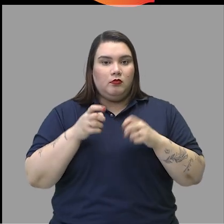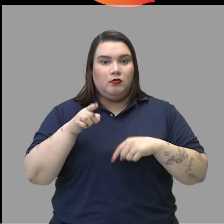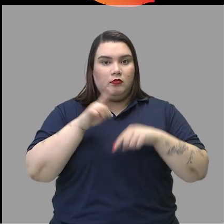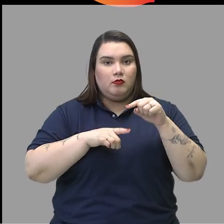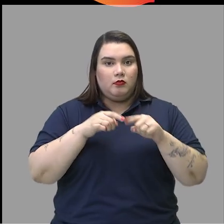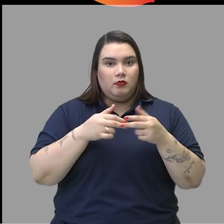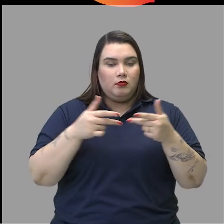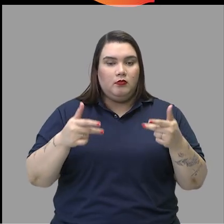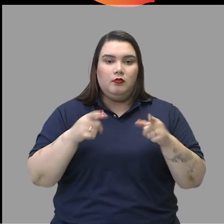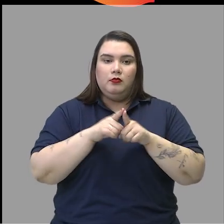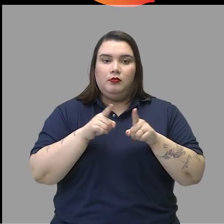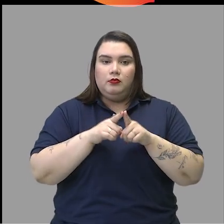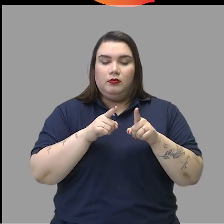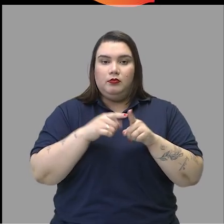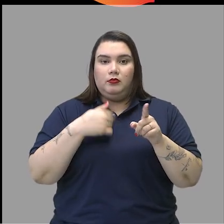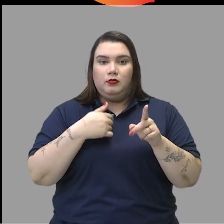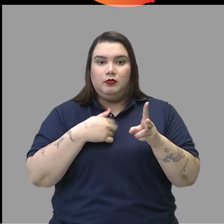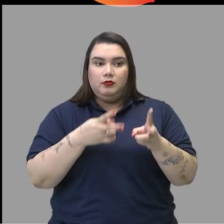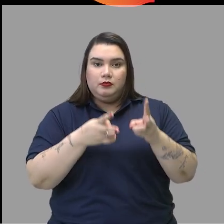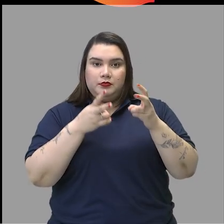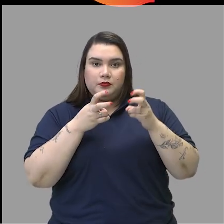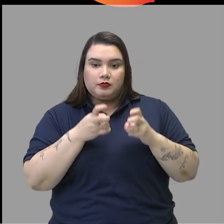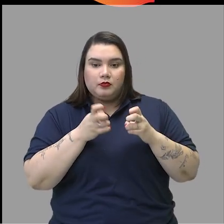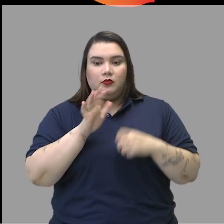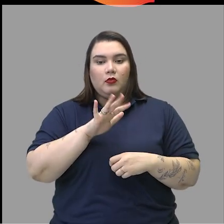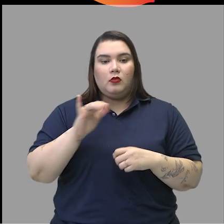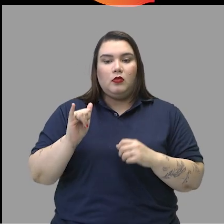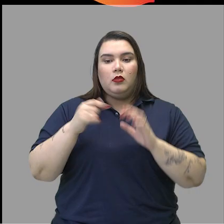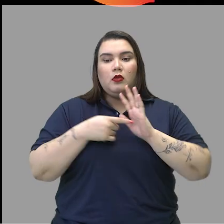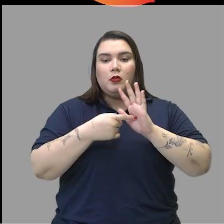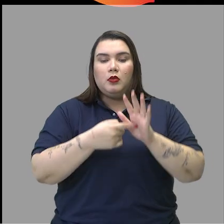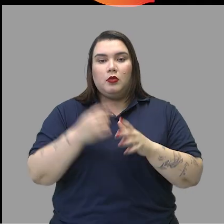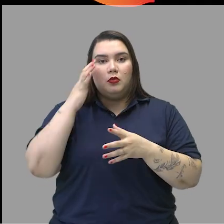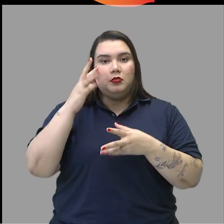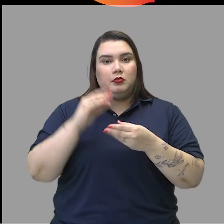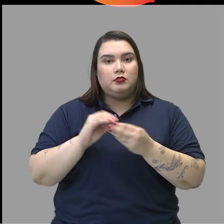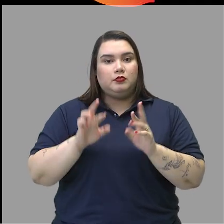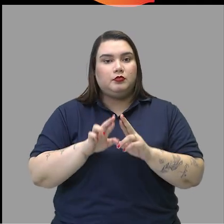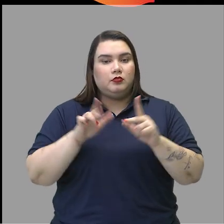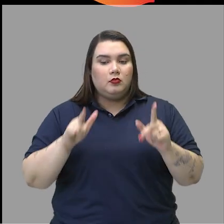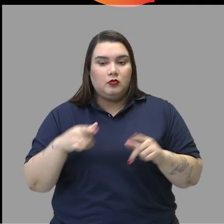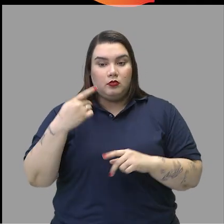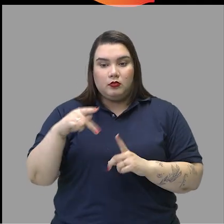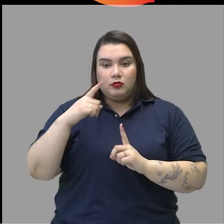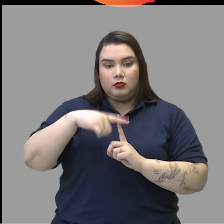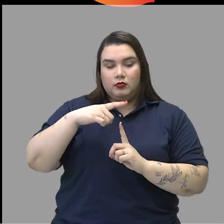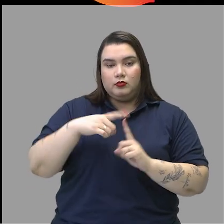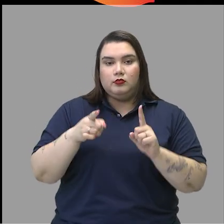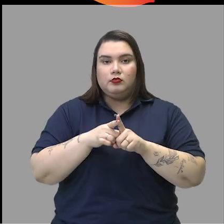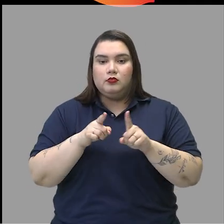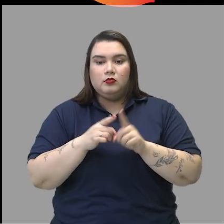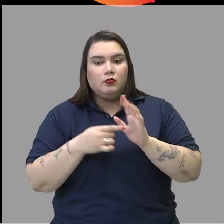objeto. E da forma que eu olho, eu vou trazer uma interpretação diferente dele e trazer,